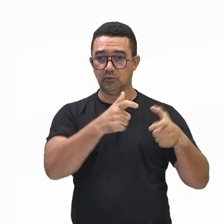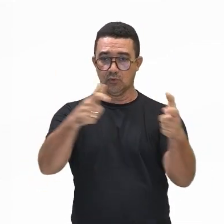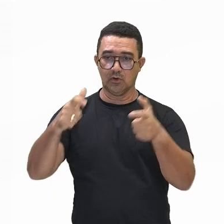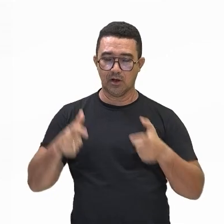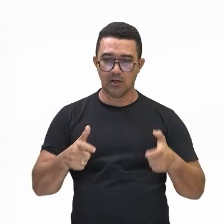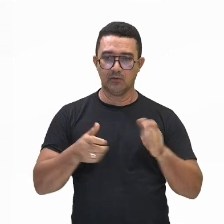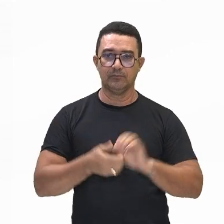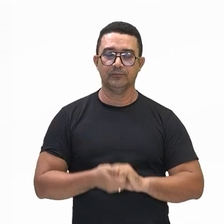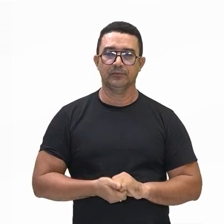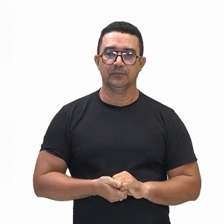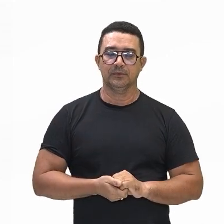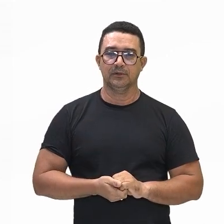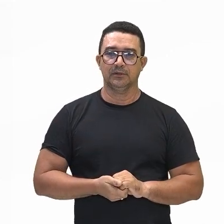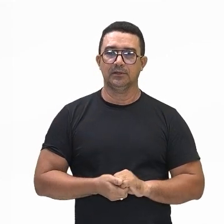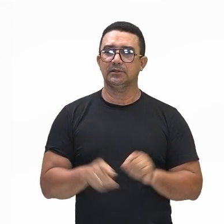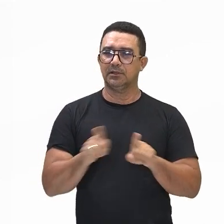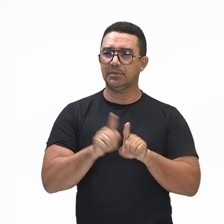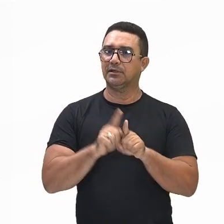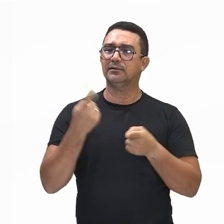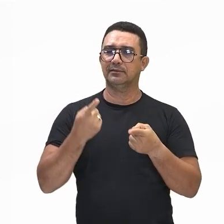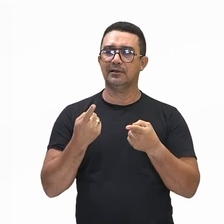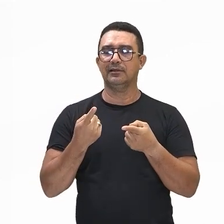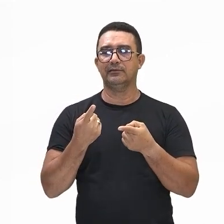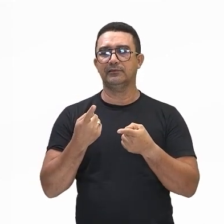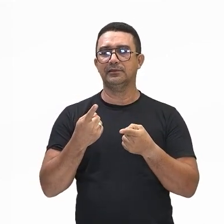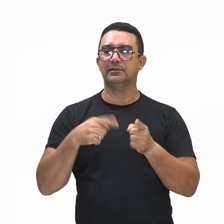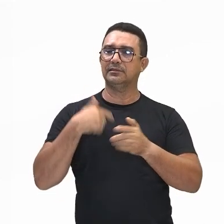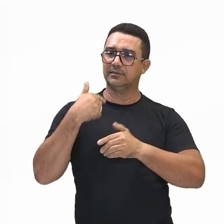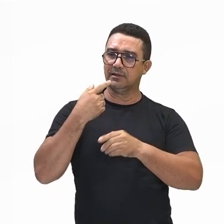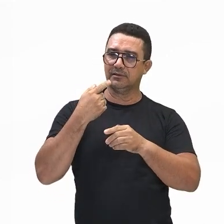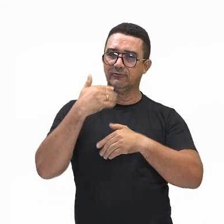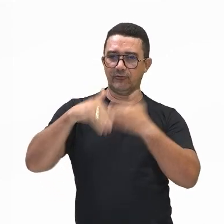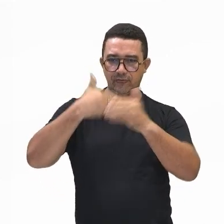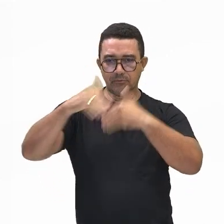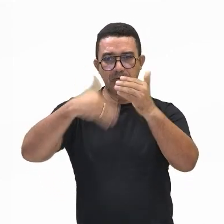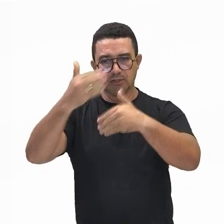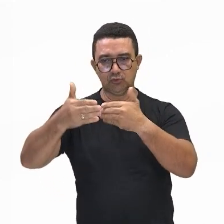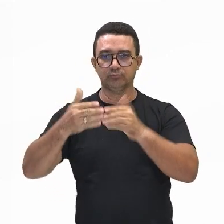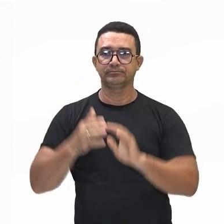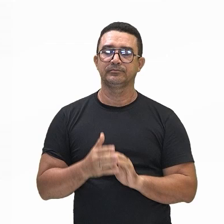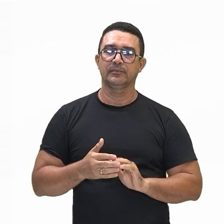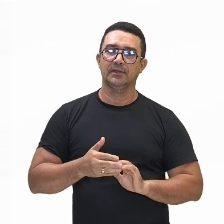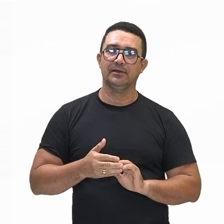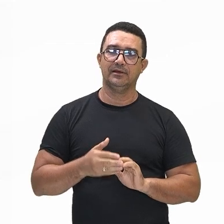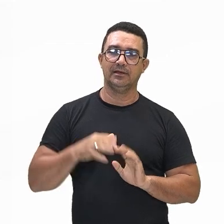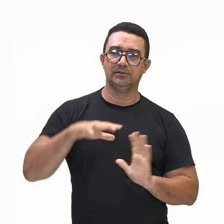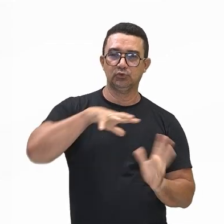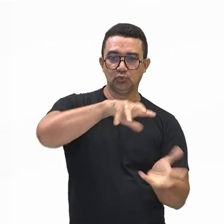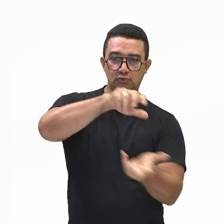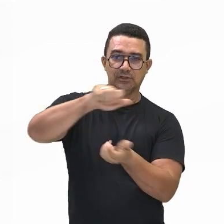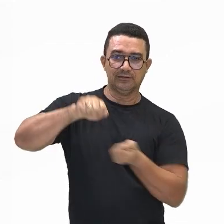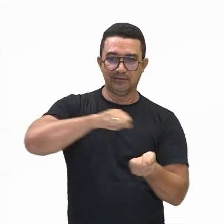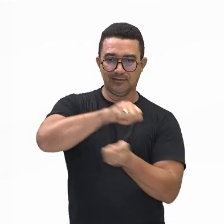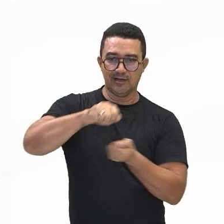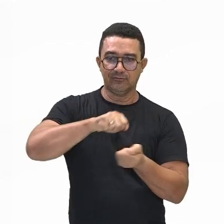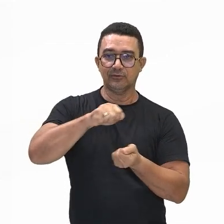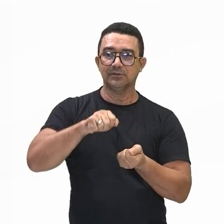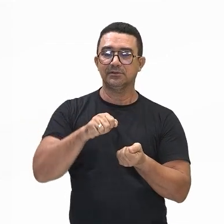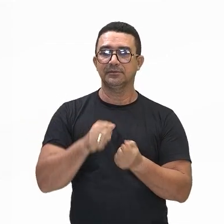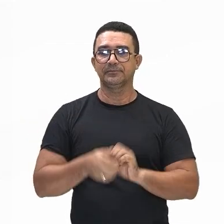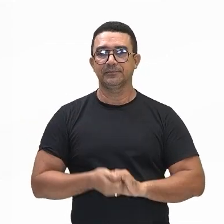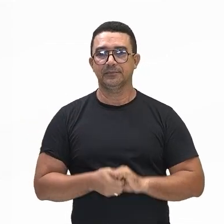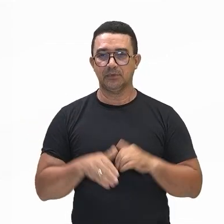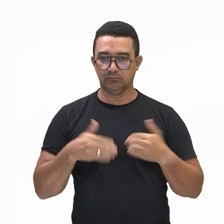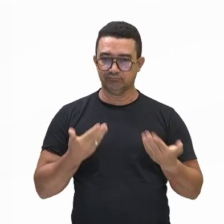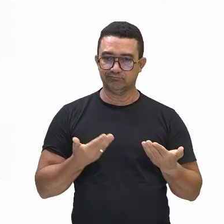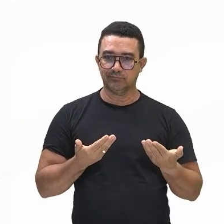gente, o desenvolvimento sustentável, tentar realizar todo esse desenvolvimento do processo de urbanização de um local através